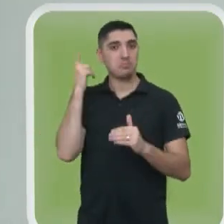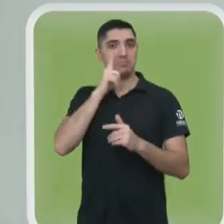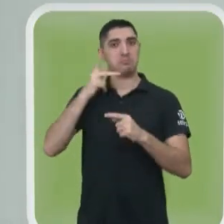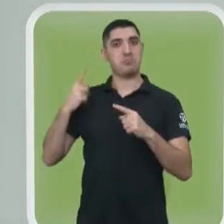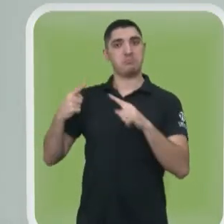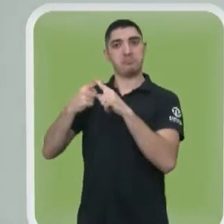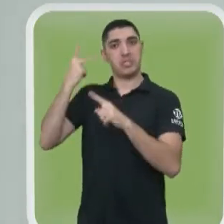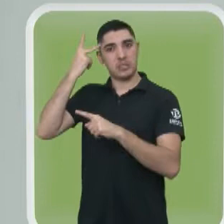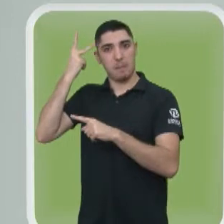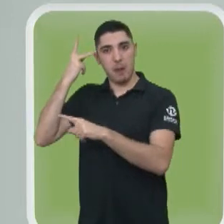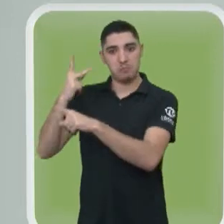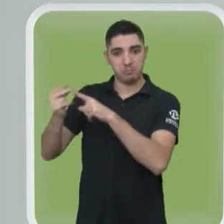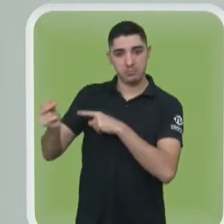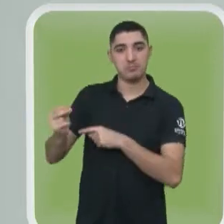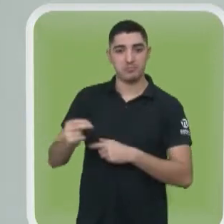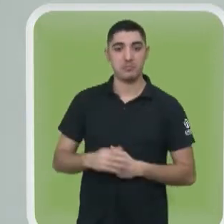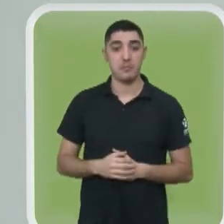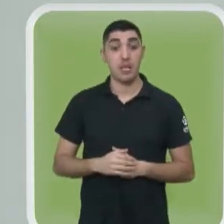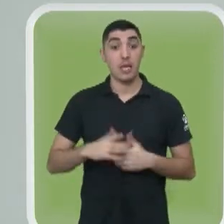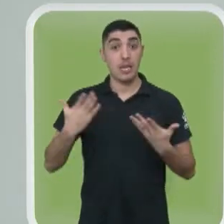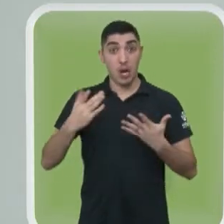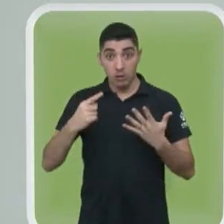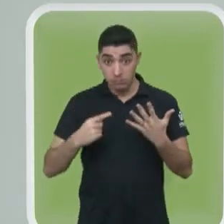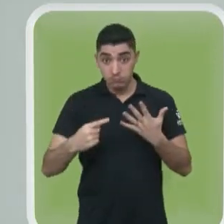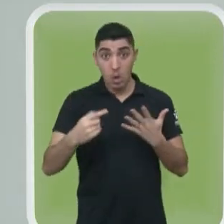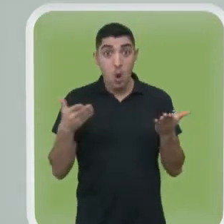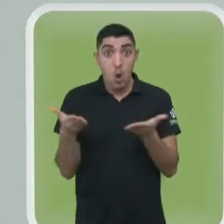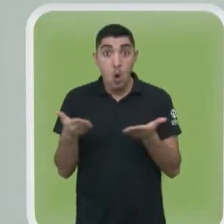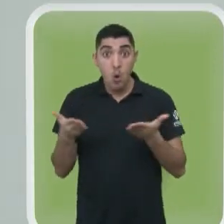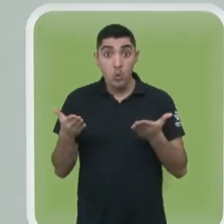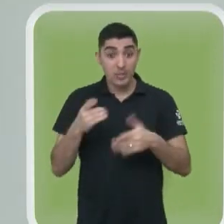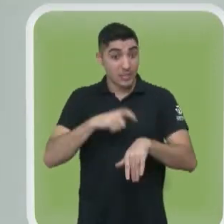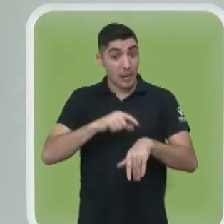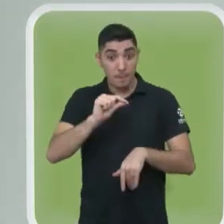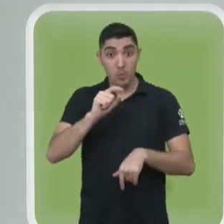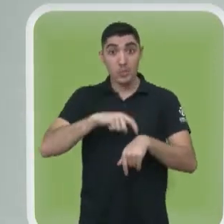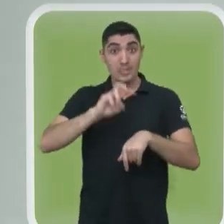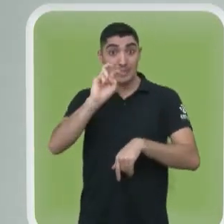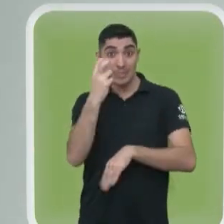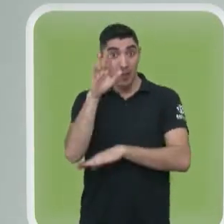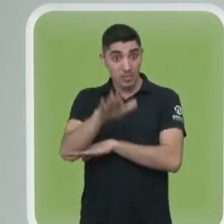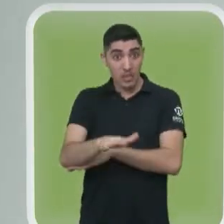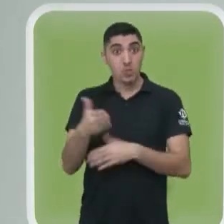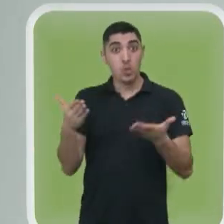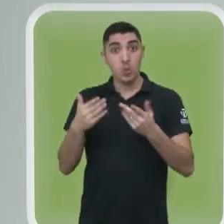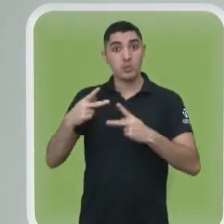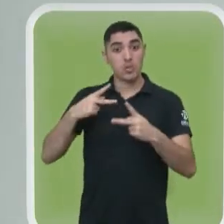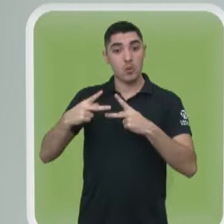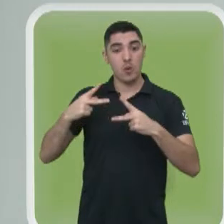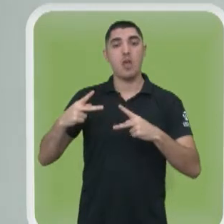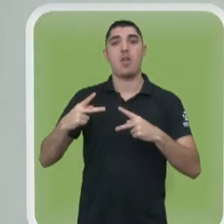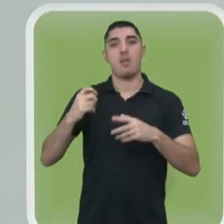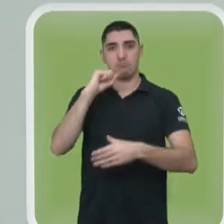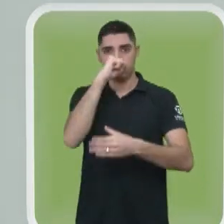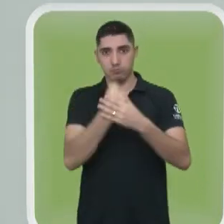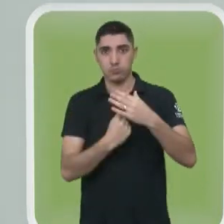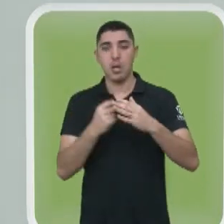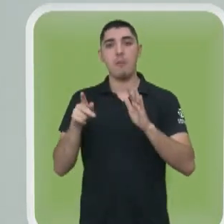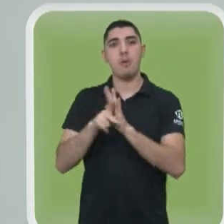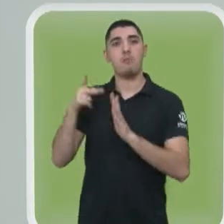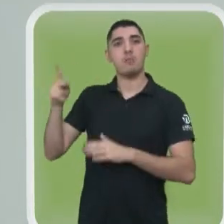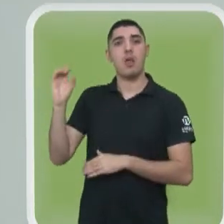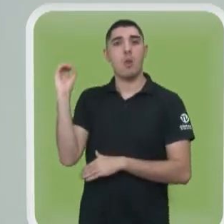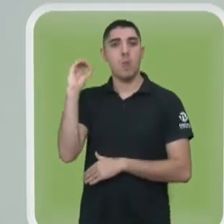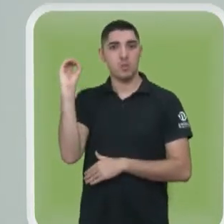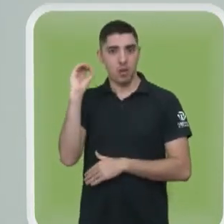876 7 20 pontos de vantagem e o time já entra em quadra hoje daqui a pouco Brunão cinco da tarde enfrentando o basquete basquete Osasco